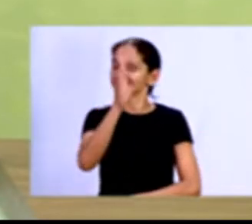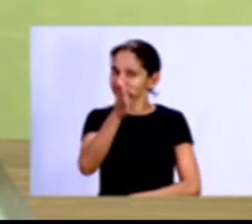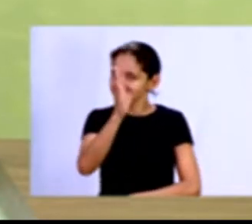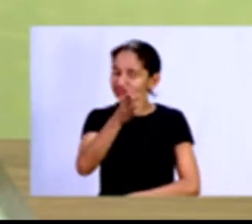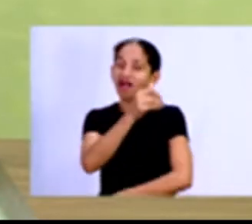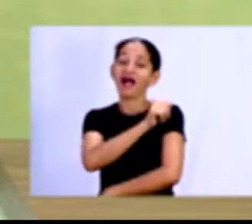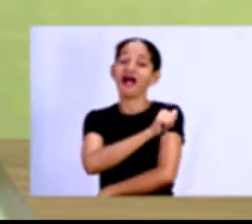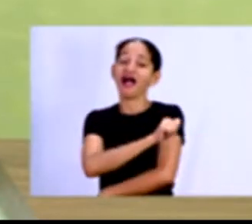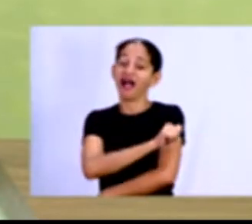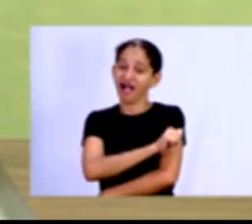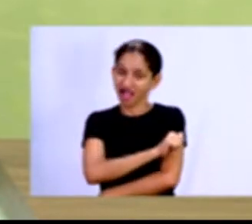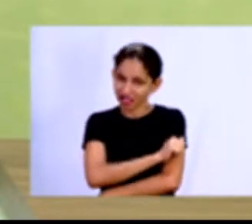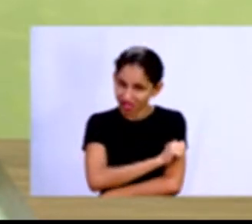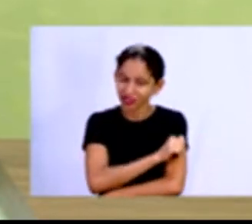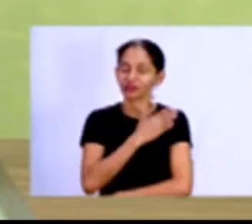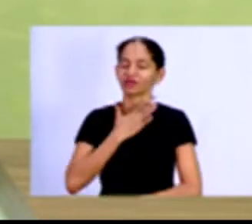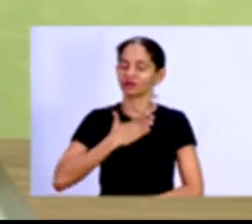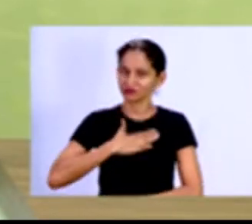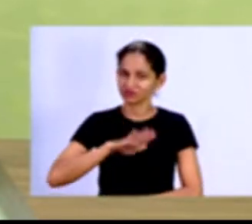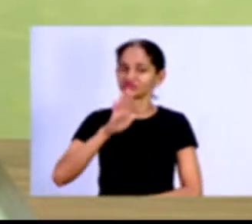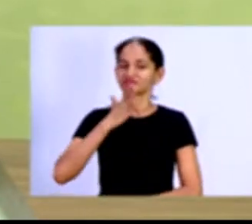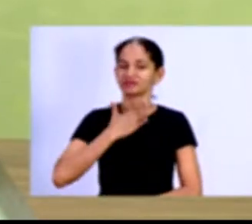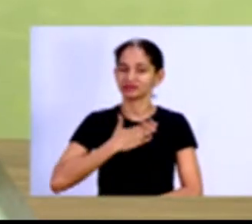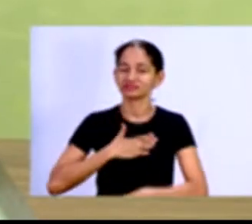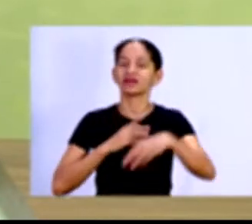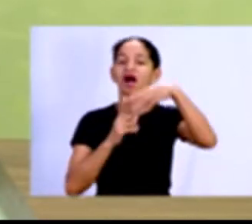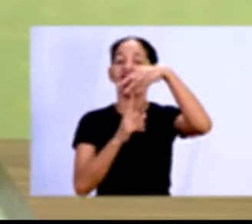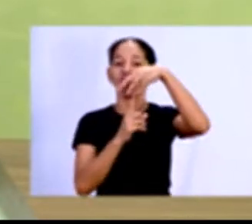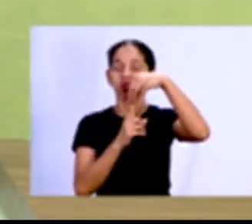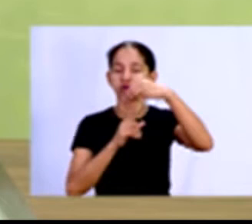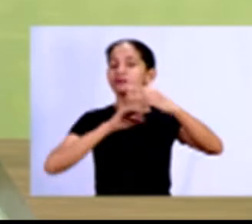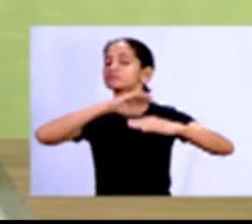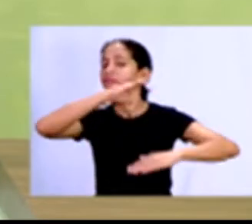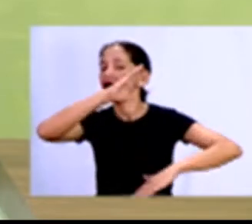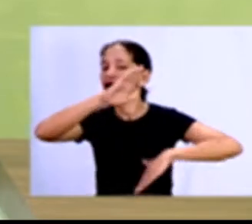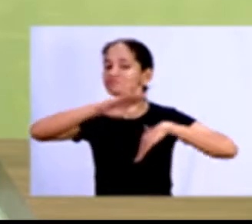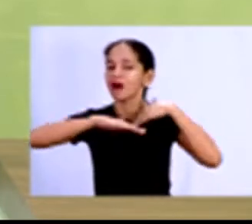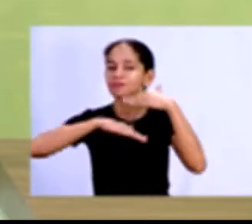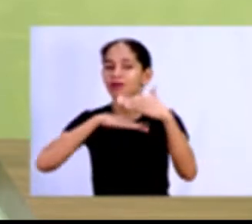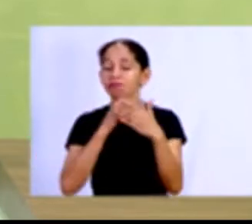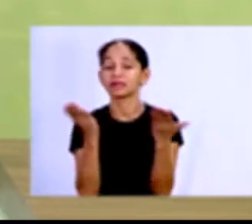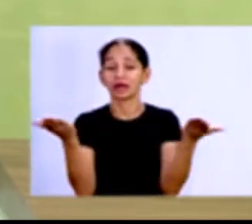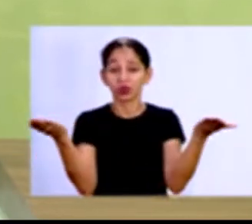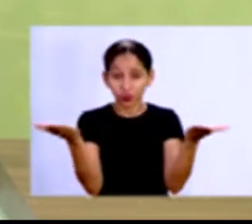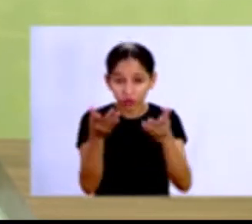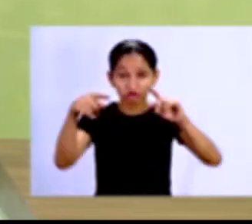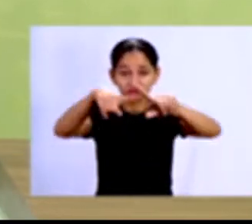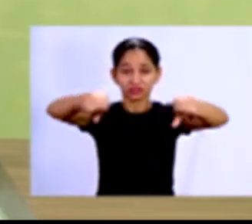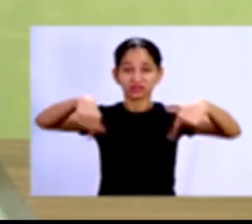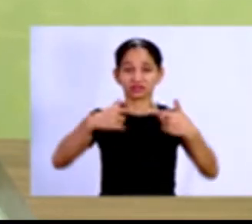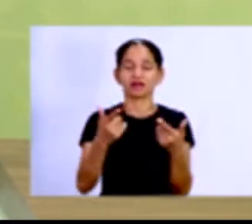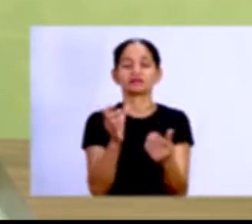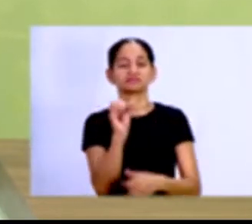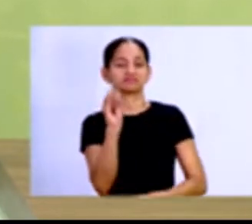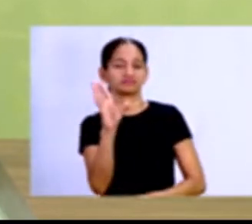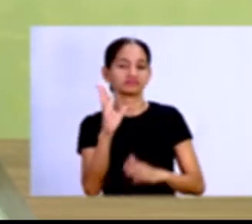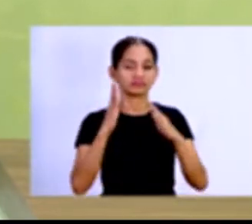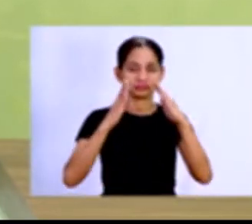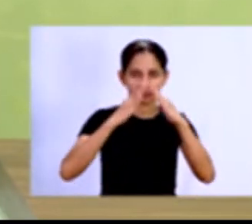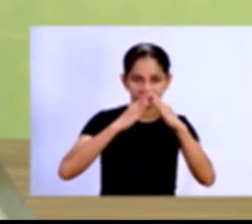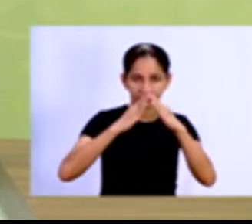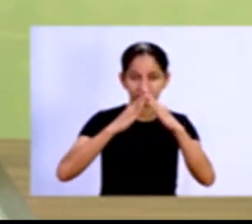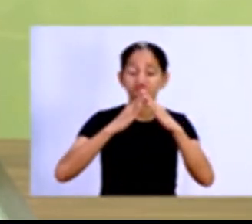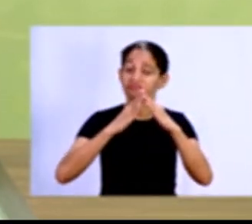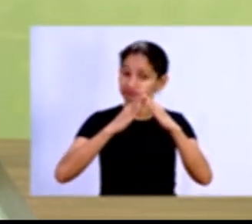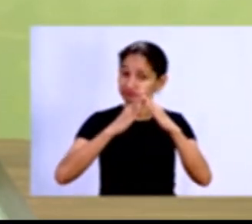nosso aluno, porque está recebendo essa informação. Mas a partir do momento que você sai dessa sala, você tem que tornar-se um